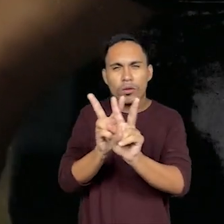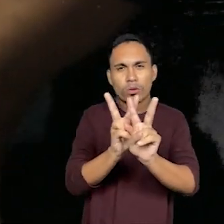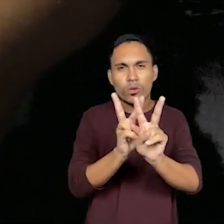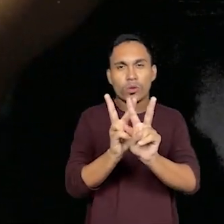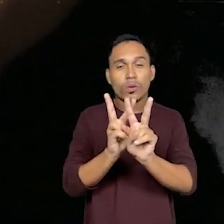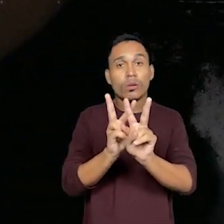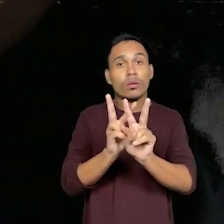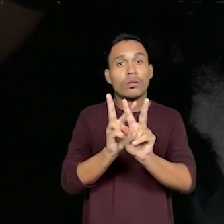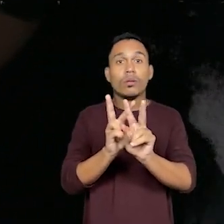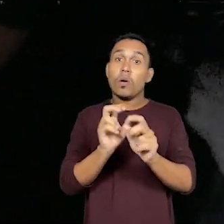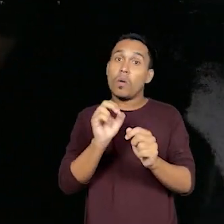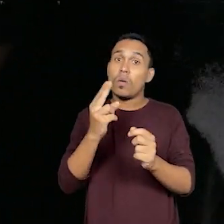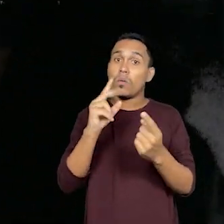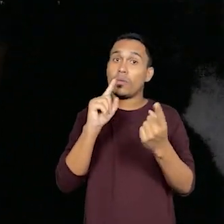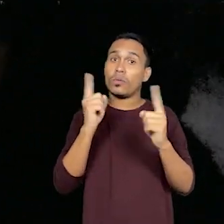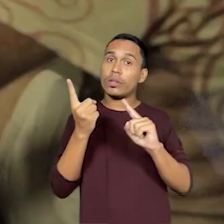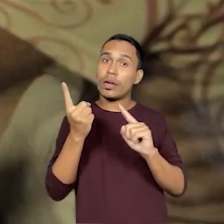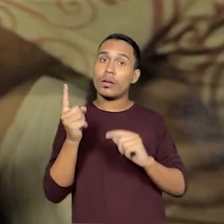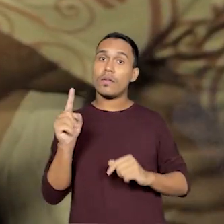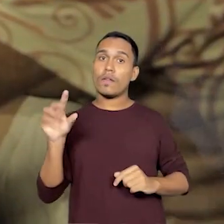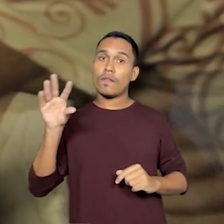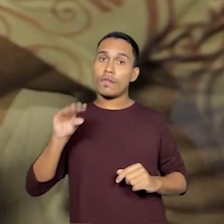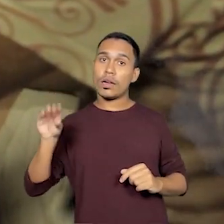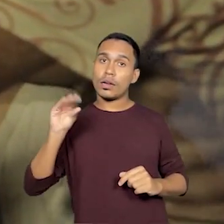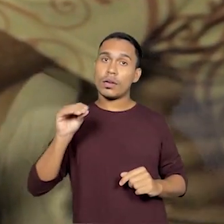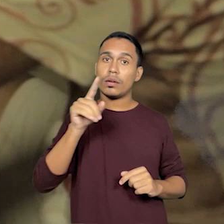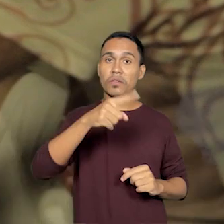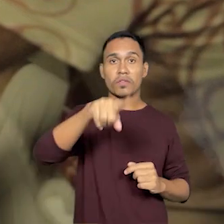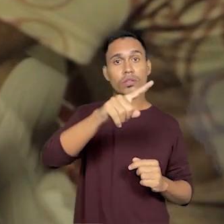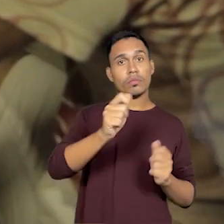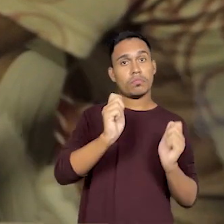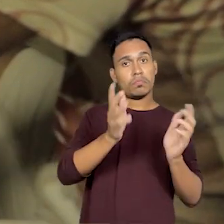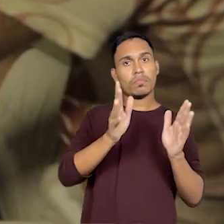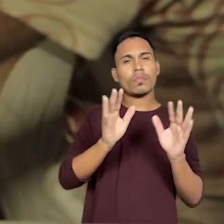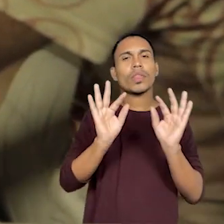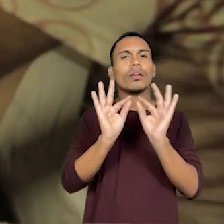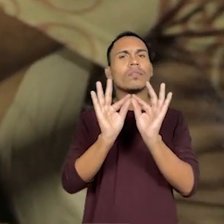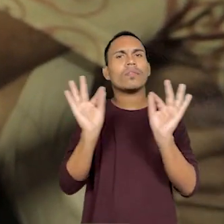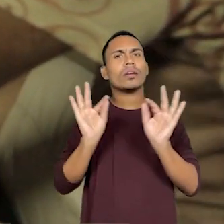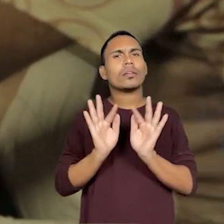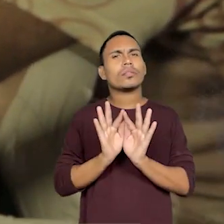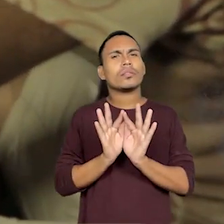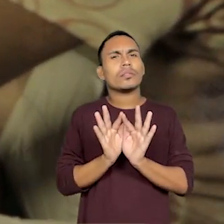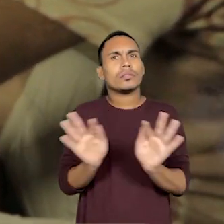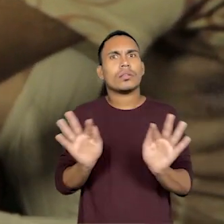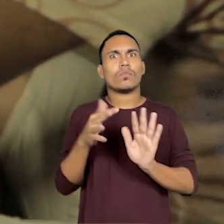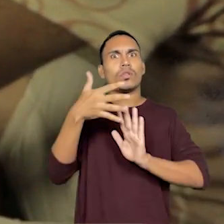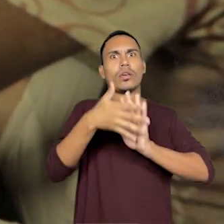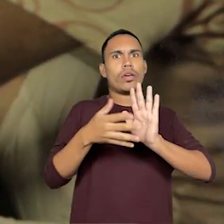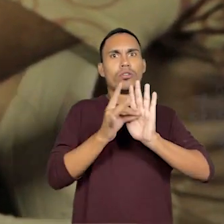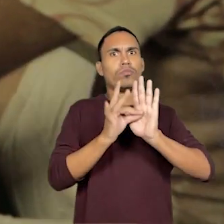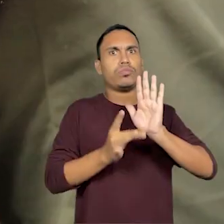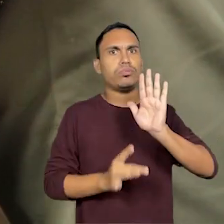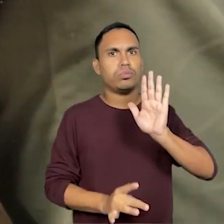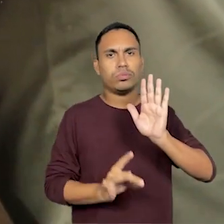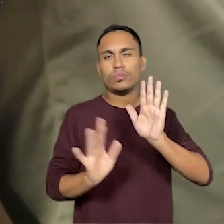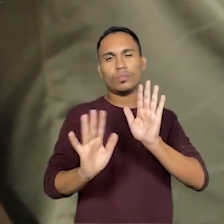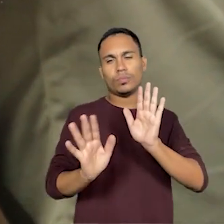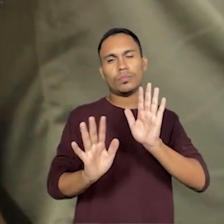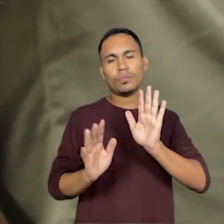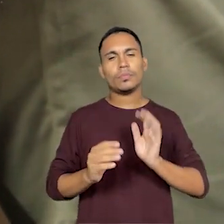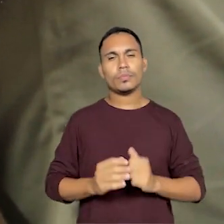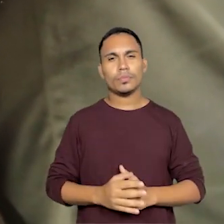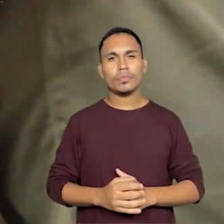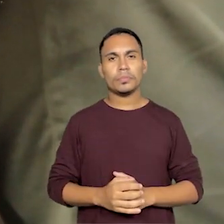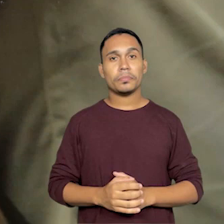movimentos. Muitas vezes o contrário também, a gente falar e vocês sinalizarem. Coisas simples, frases simples, né? Não é o textão, né? Não, claro, claro. O que eu acho